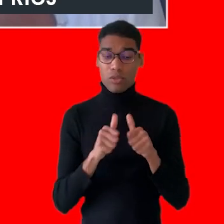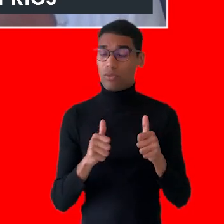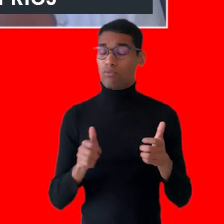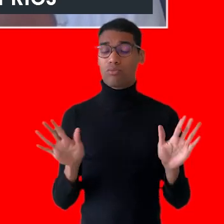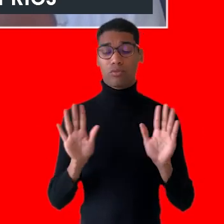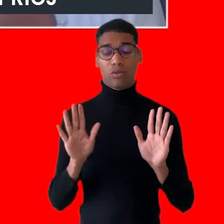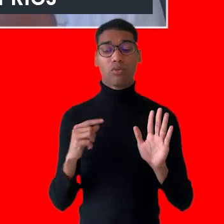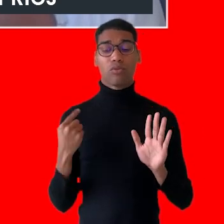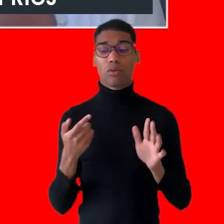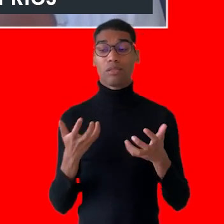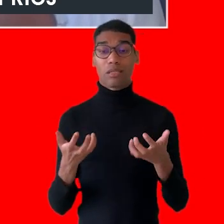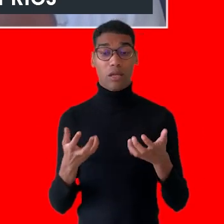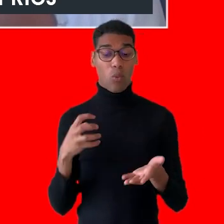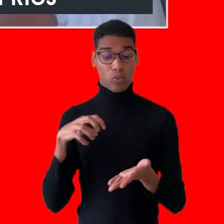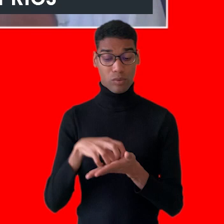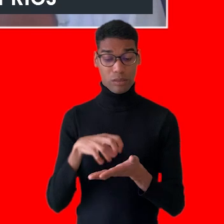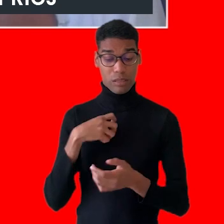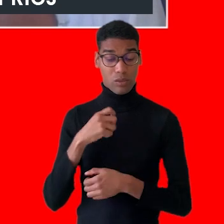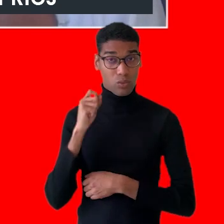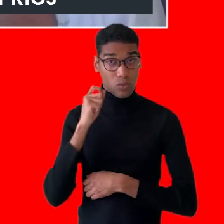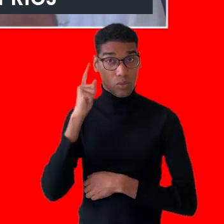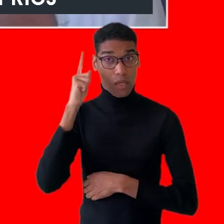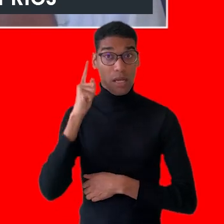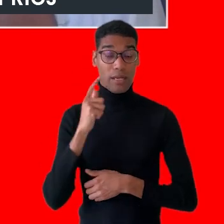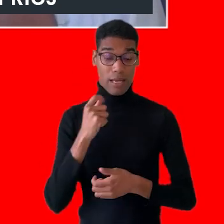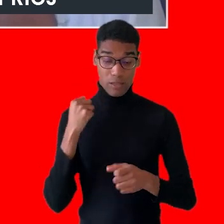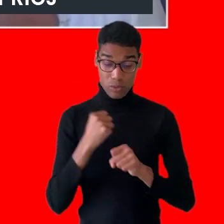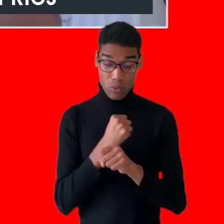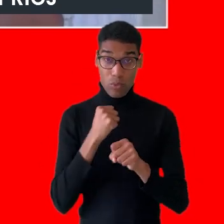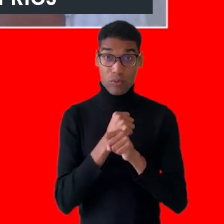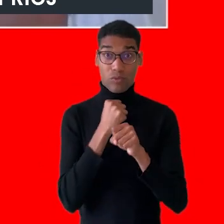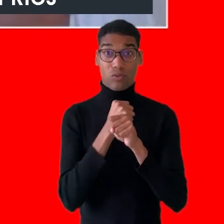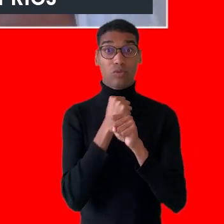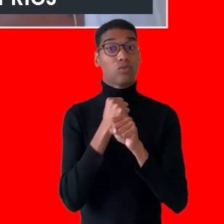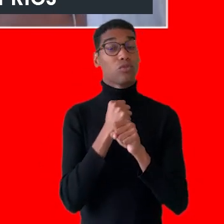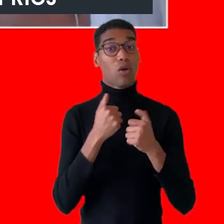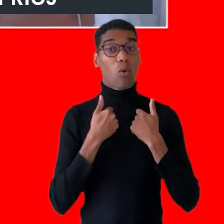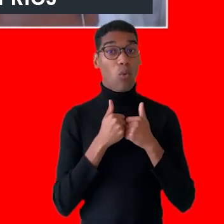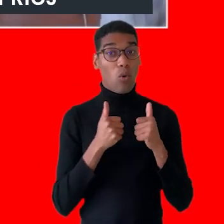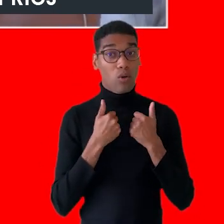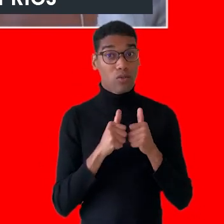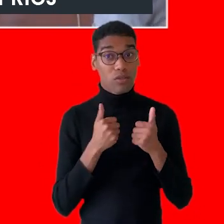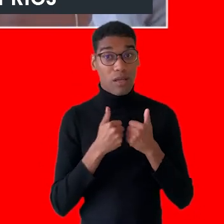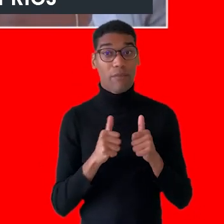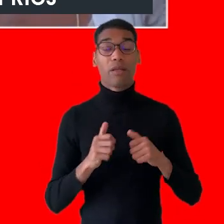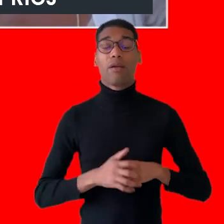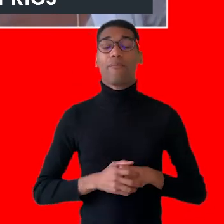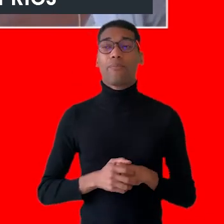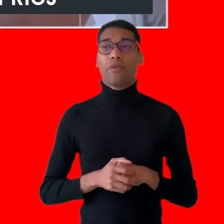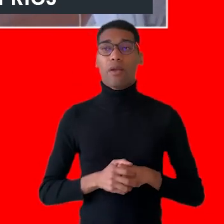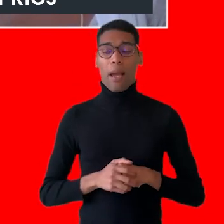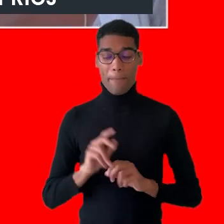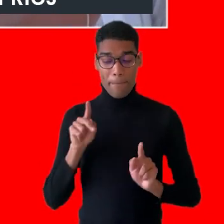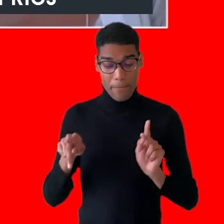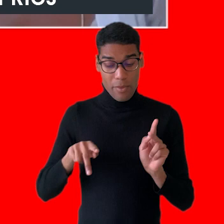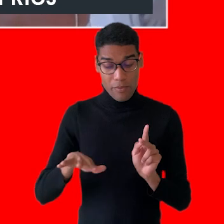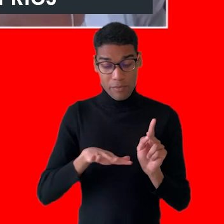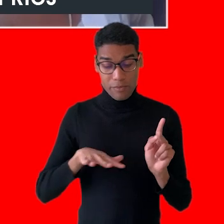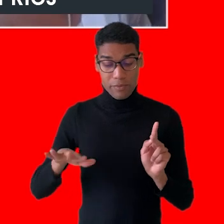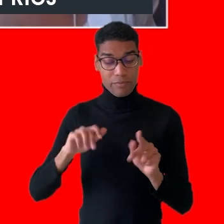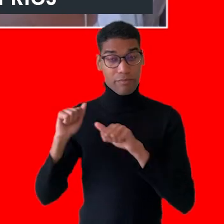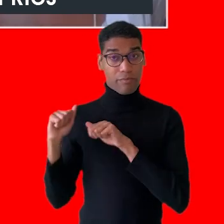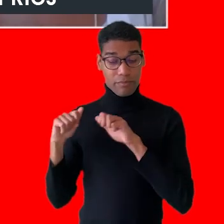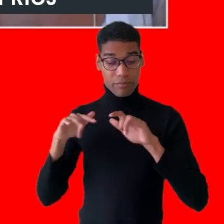centro cultural. E quando se constrói o terminal, a população dali, que faz parte